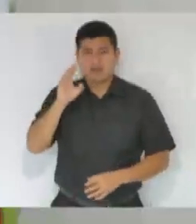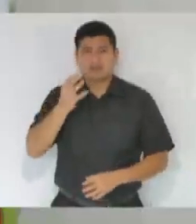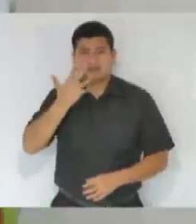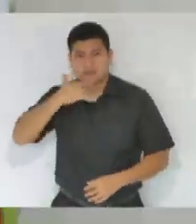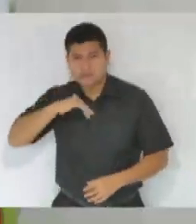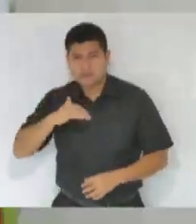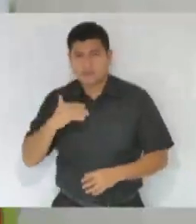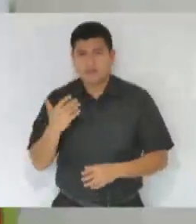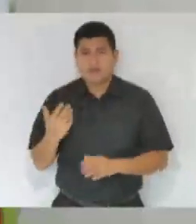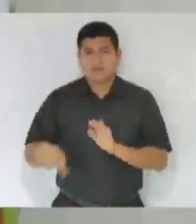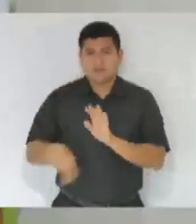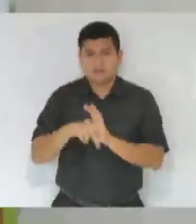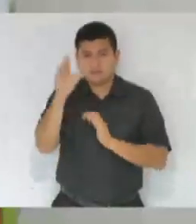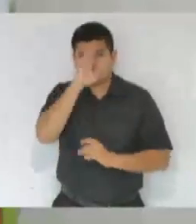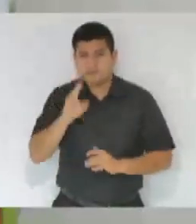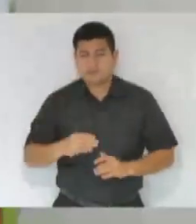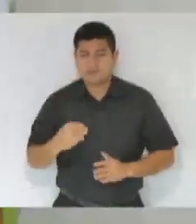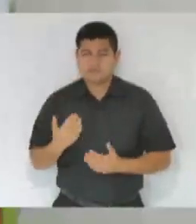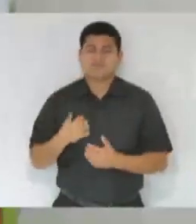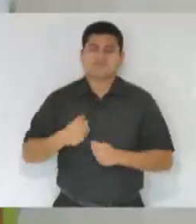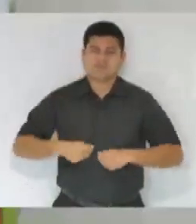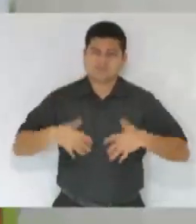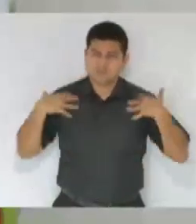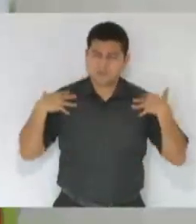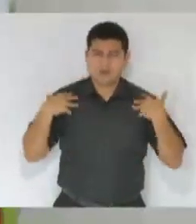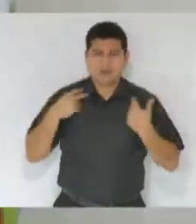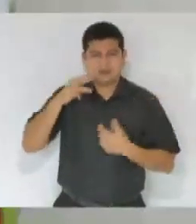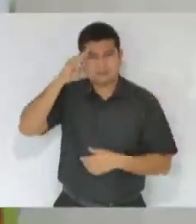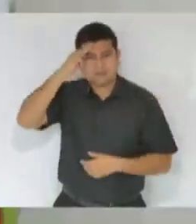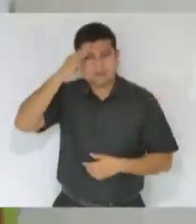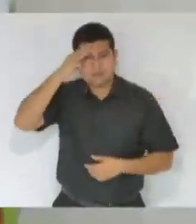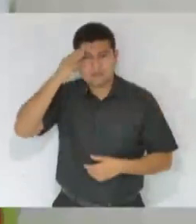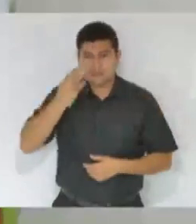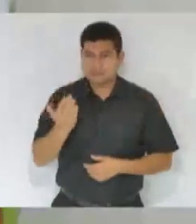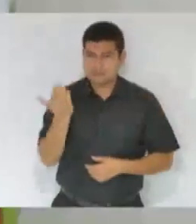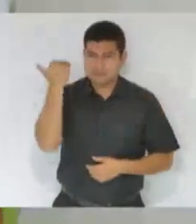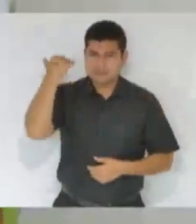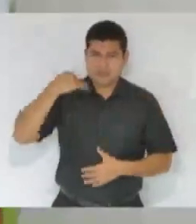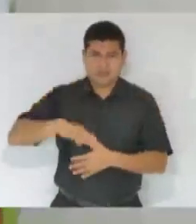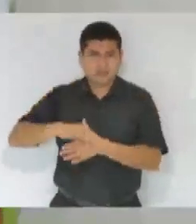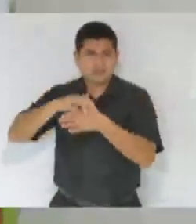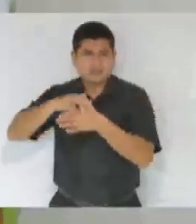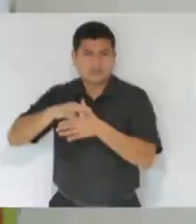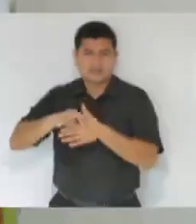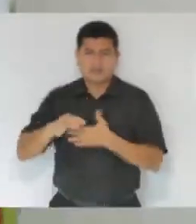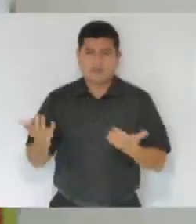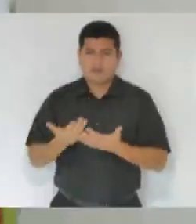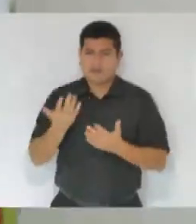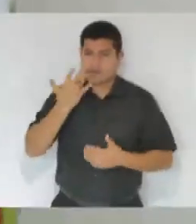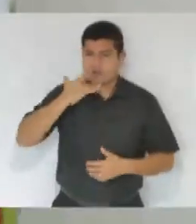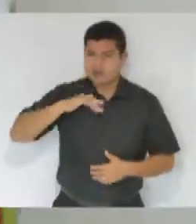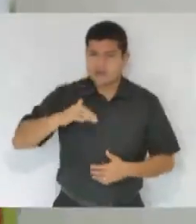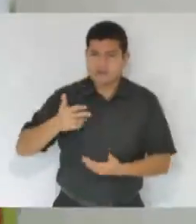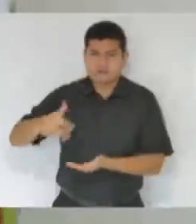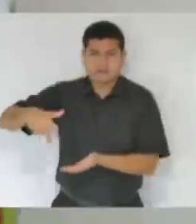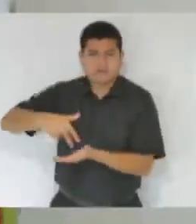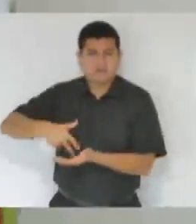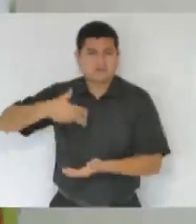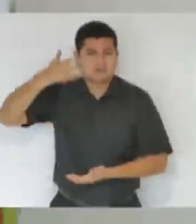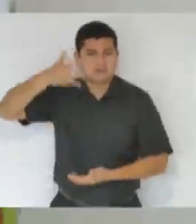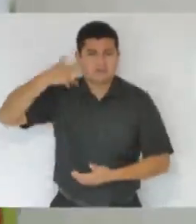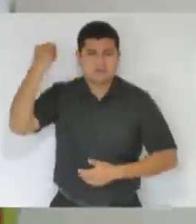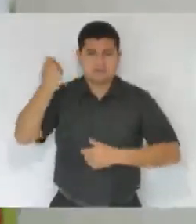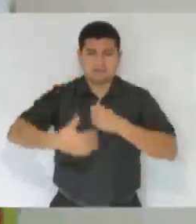Em honra da memória de nossos líderes, em honra dessas crianças que hoje ocupam tribunas ao redor do mundo